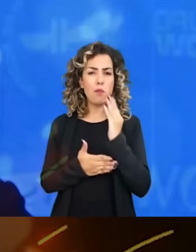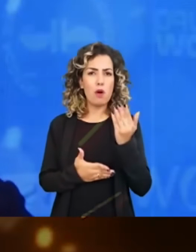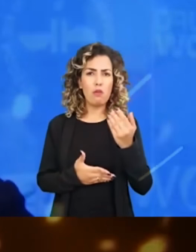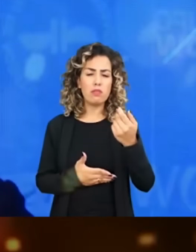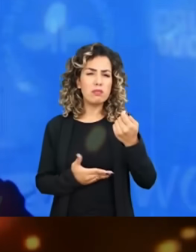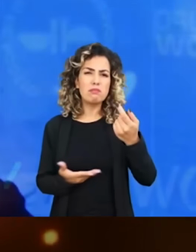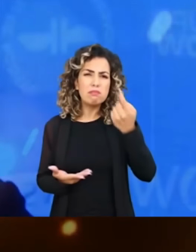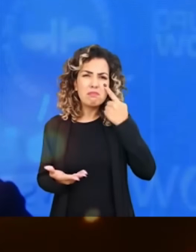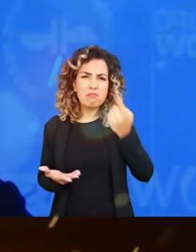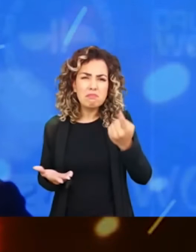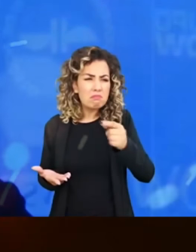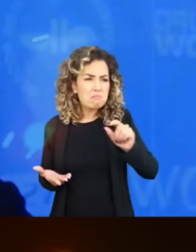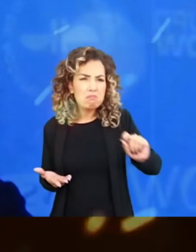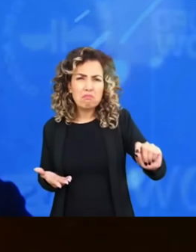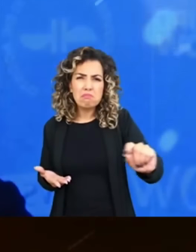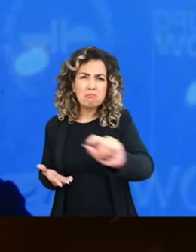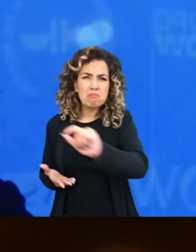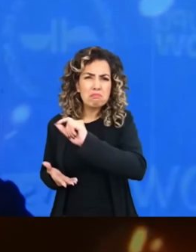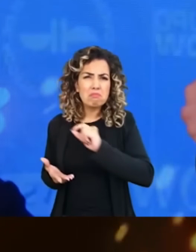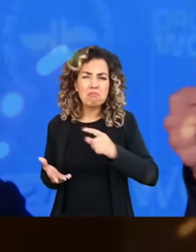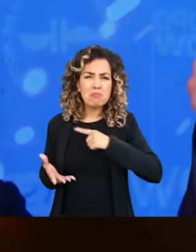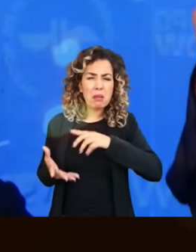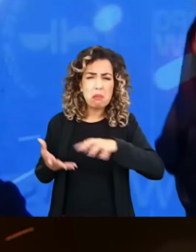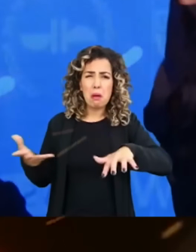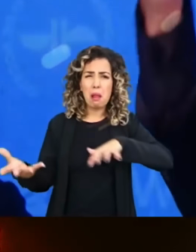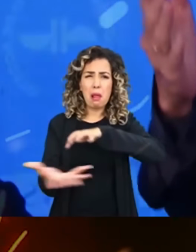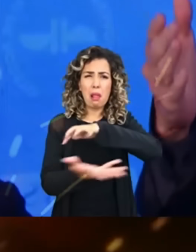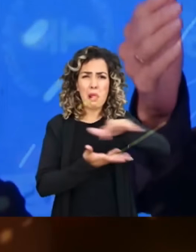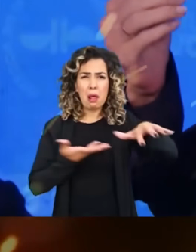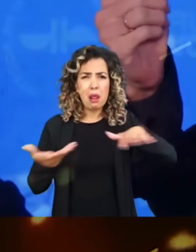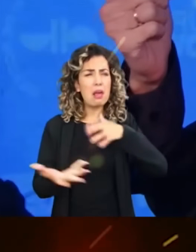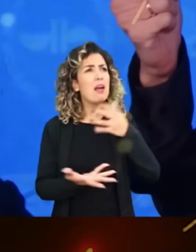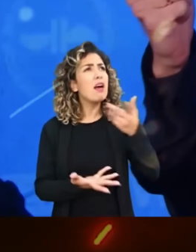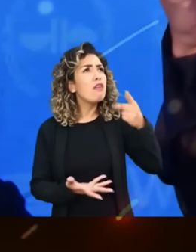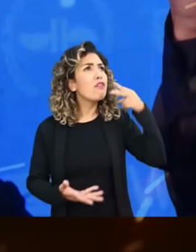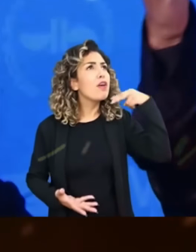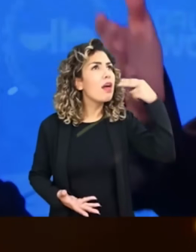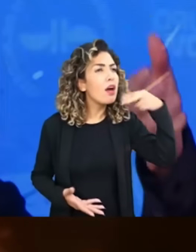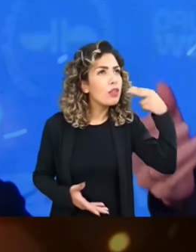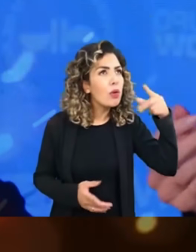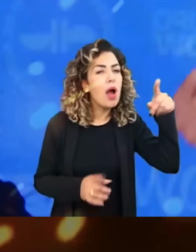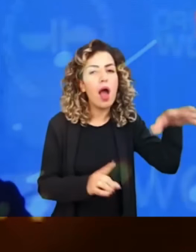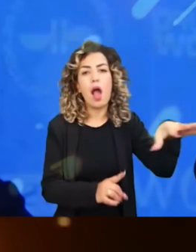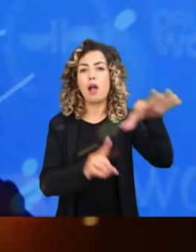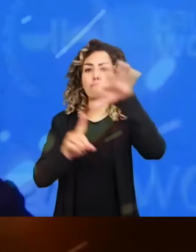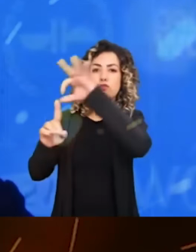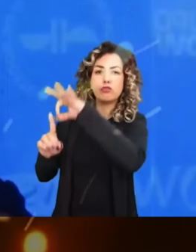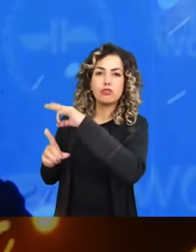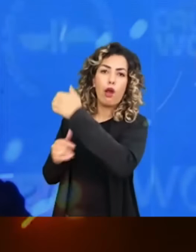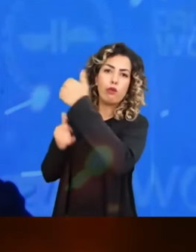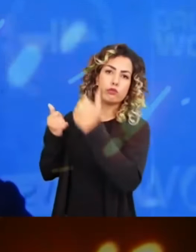que a gente sabe que acontece aqui que você vai lá o vereador indica o subprefeito e para conseguir um alvará você tem que ir lá e beijar a mão do